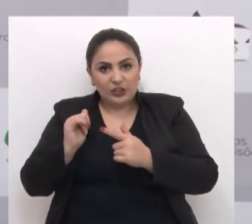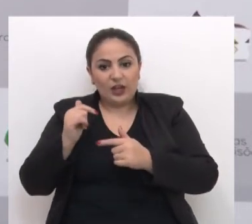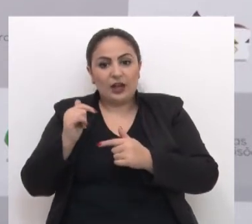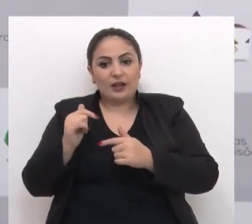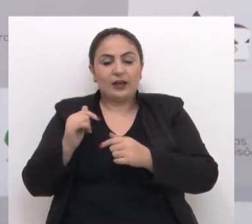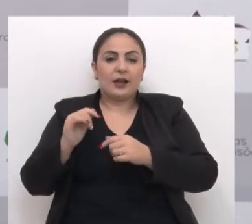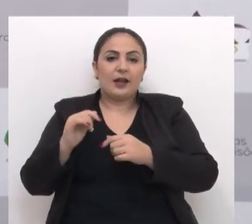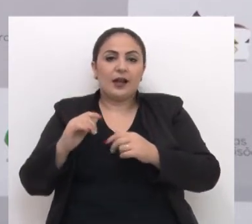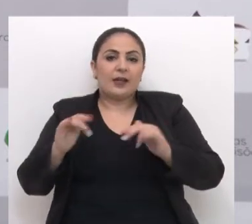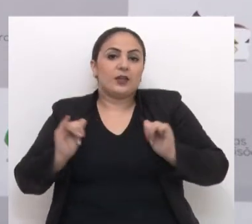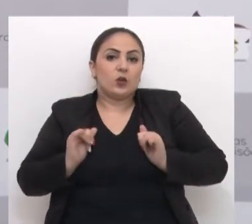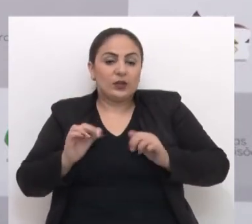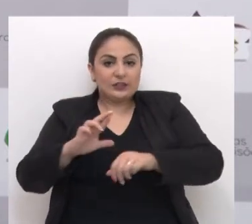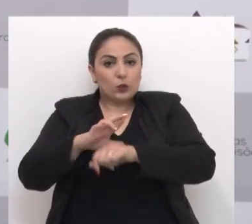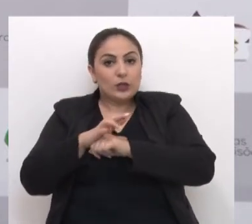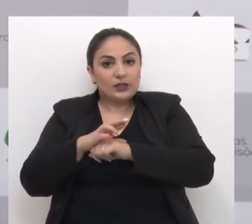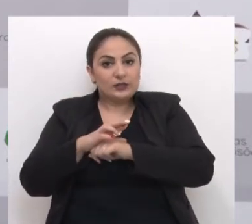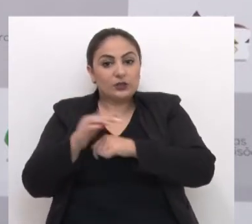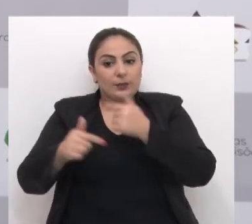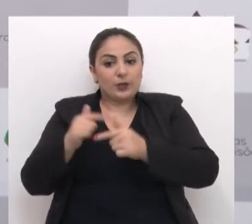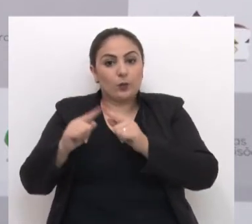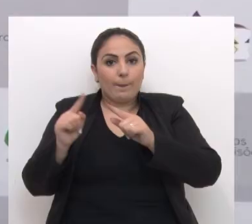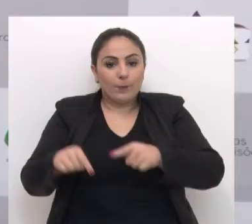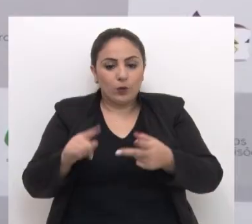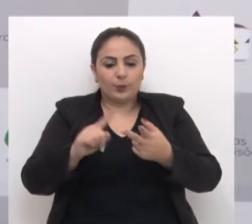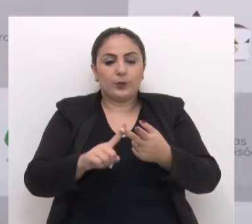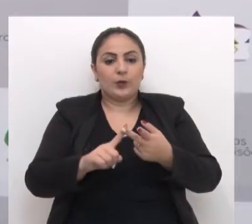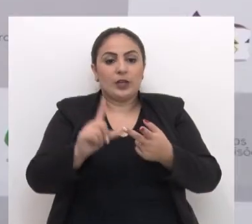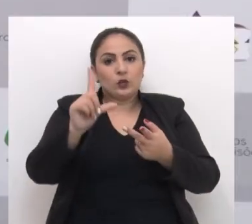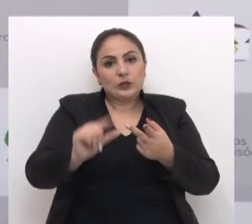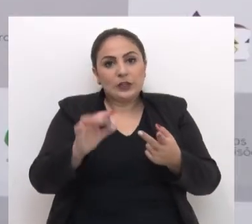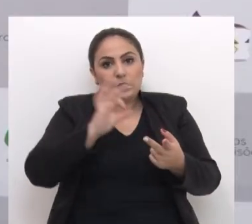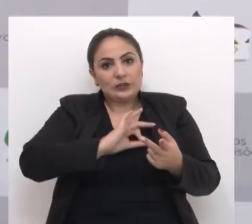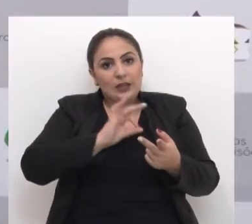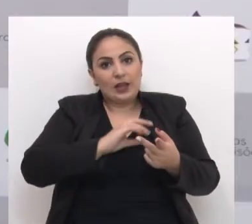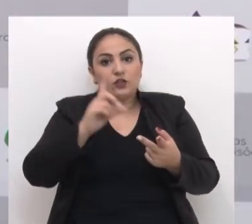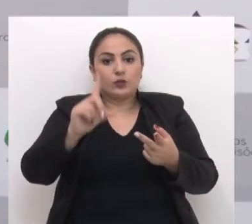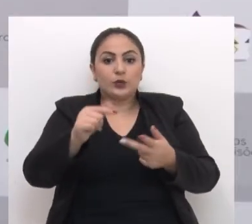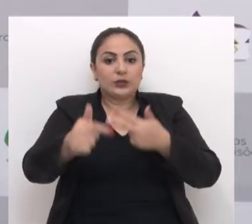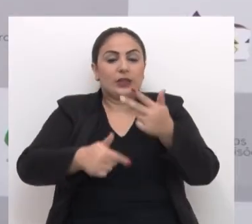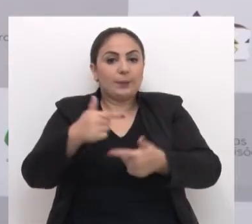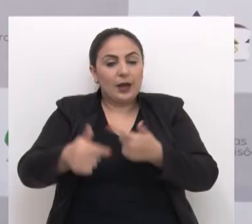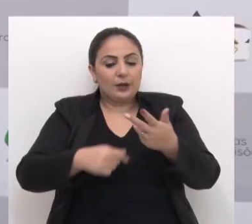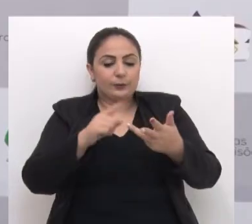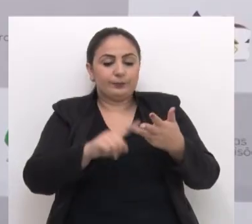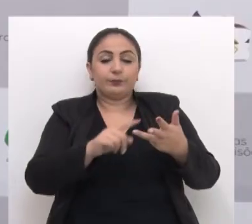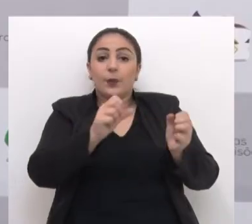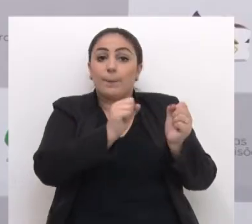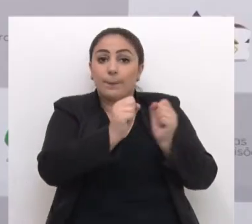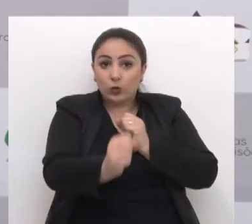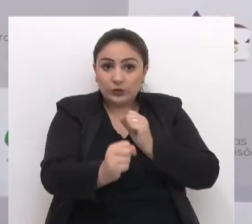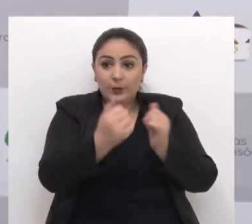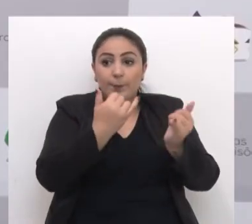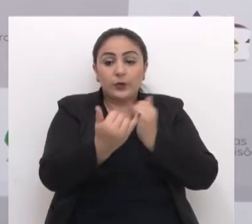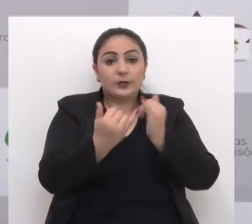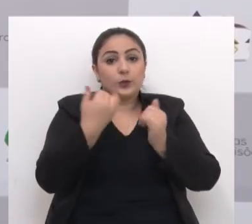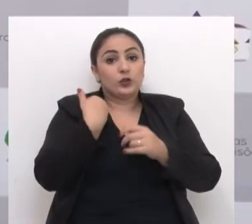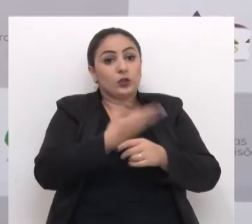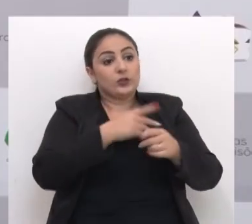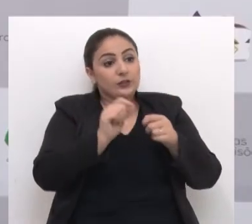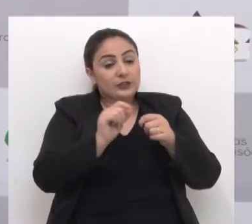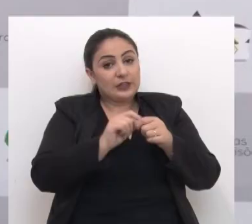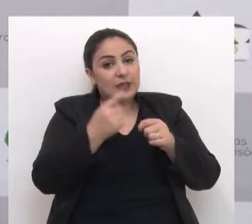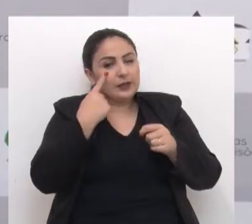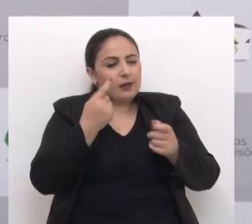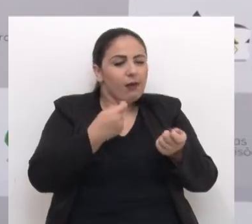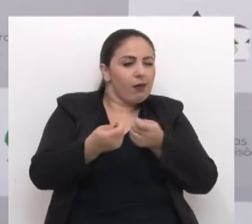estabilidade do servidor público, na possibilidade de redução do seu salário com redução de jornada de trabalho, na possibilidade de nós